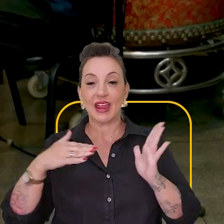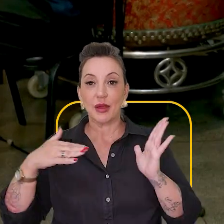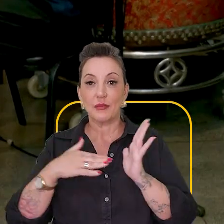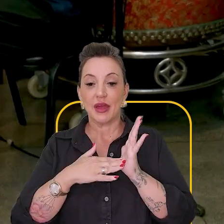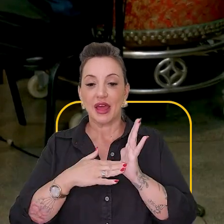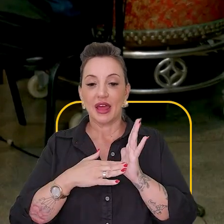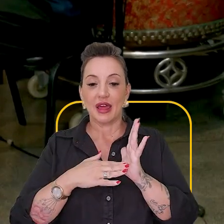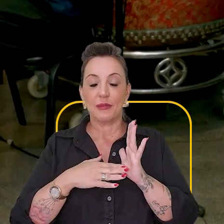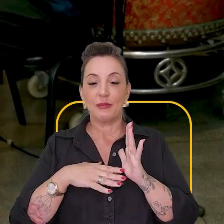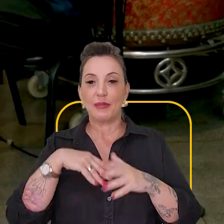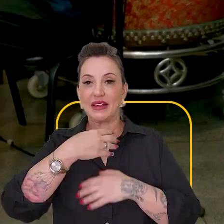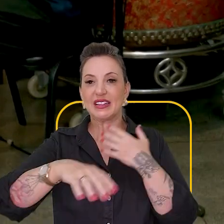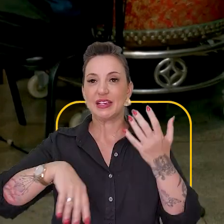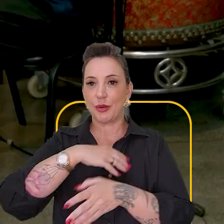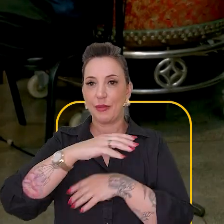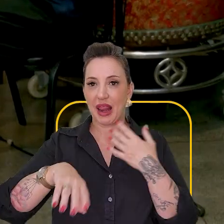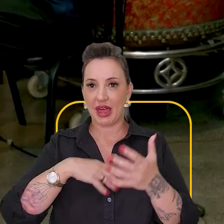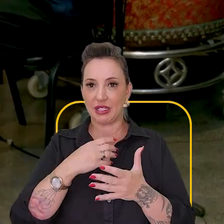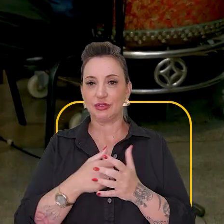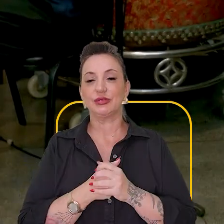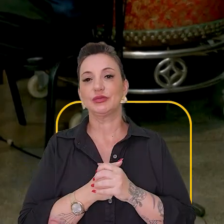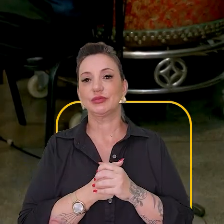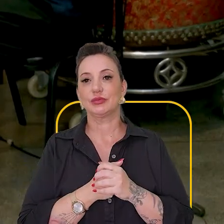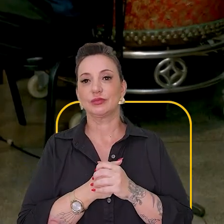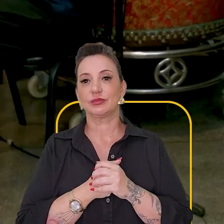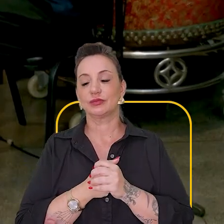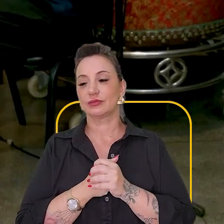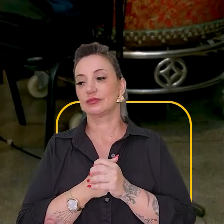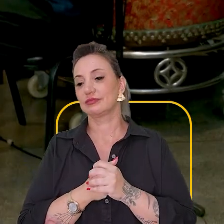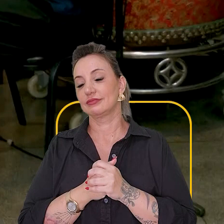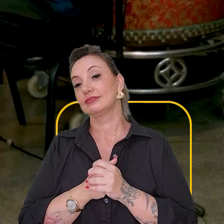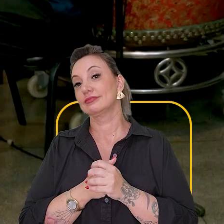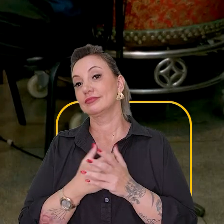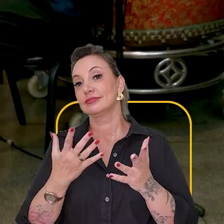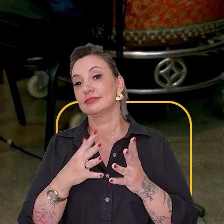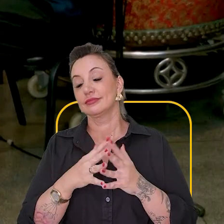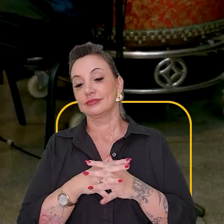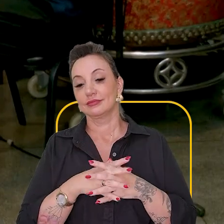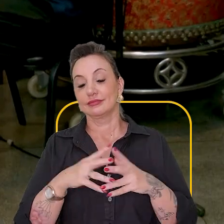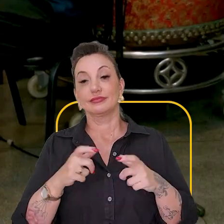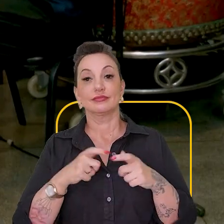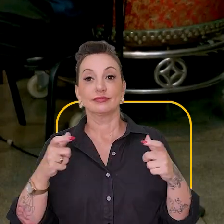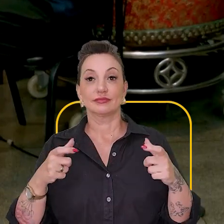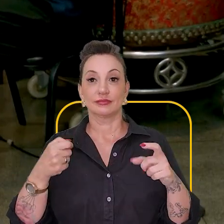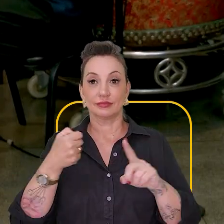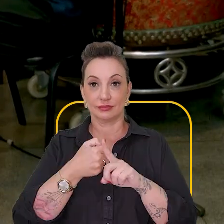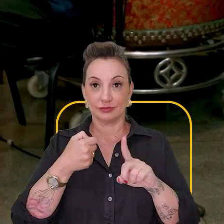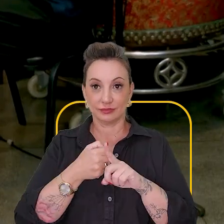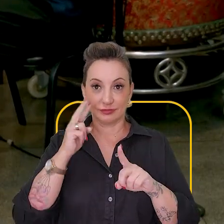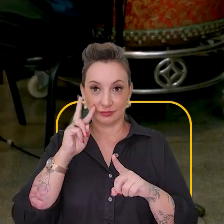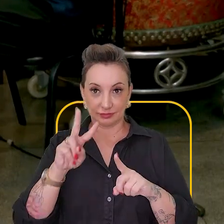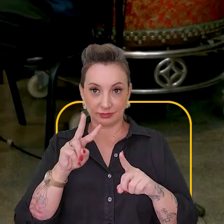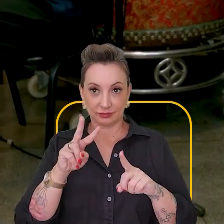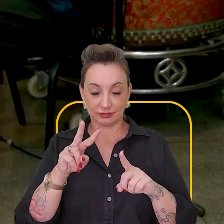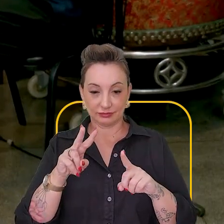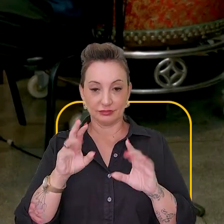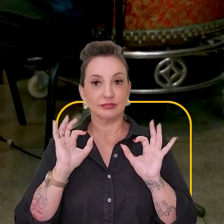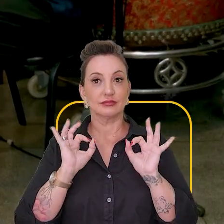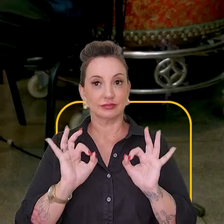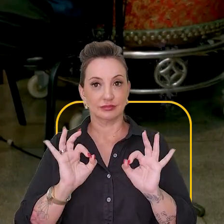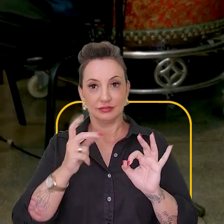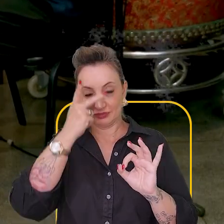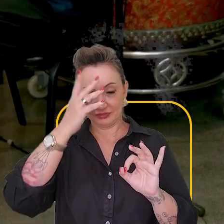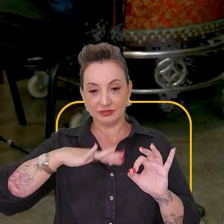podia ficava um negócio meio atropelado e da maioria das lutas que eu vi